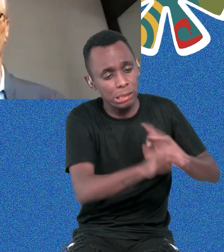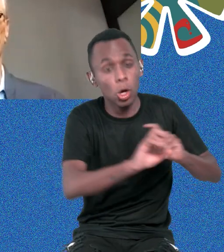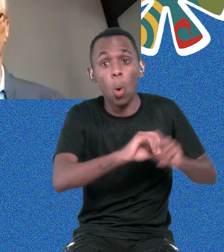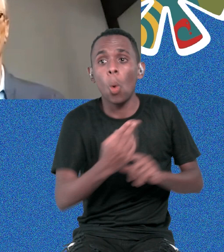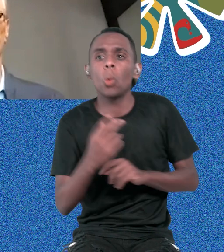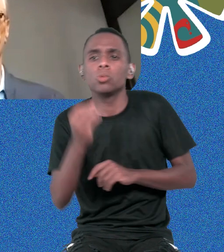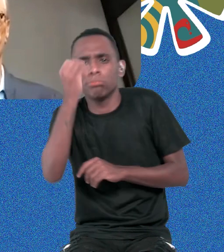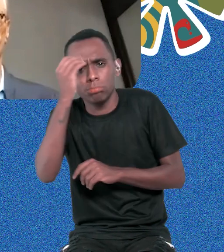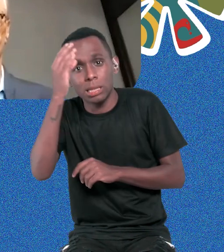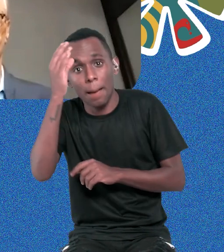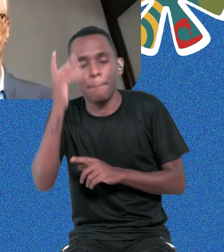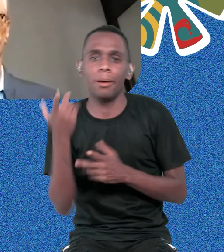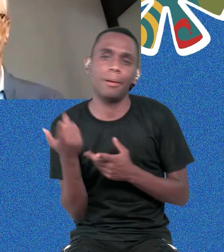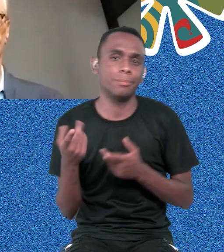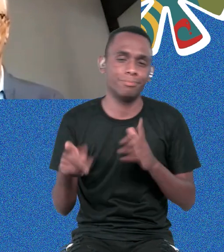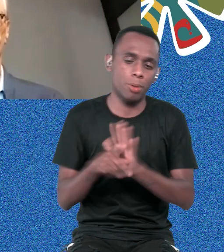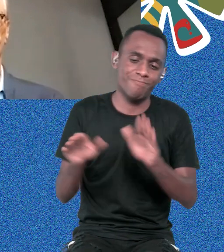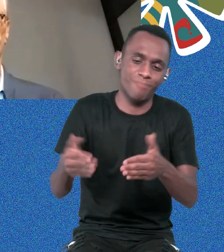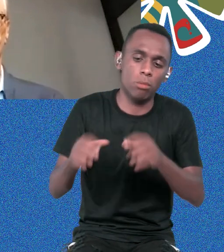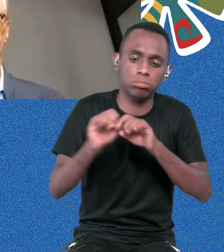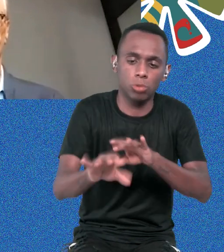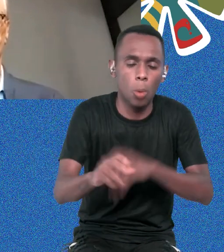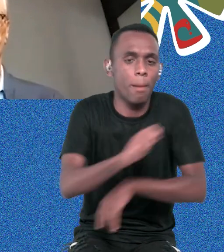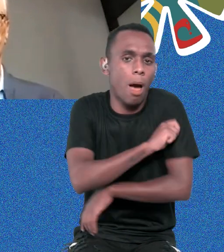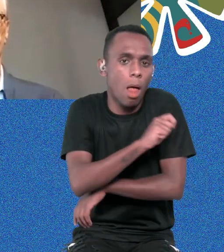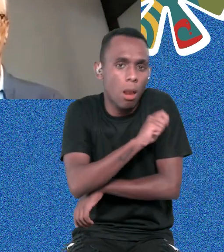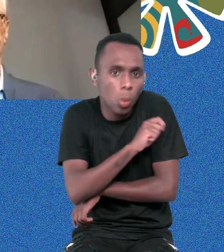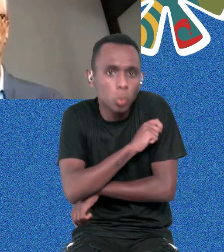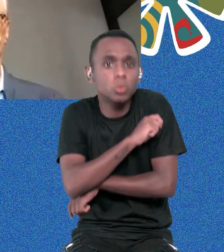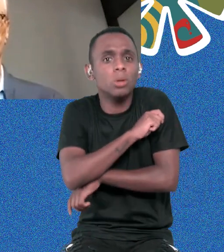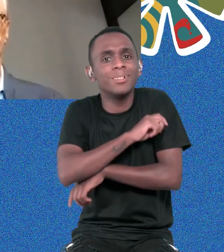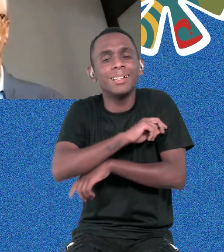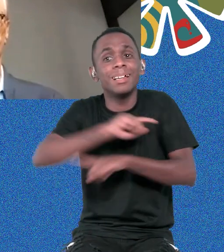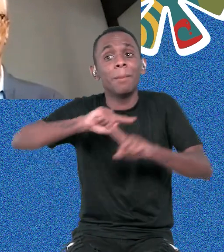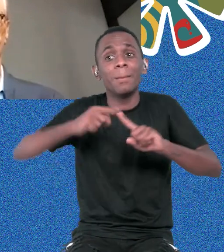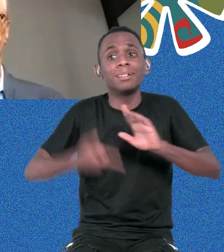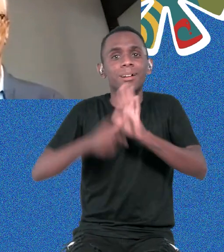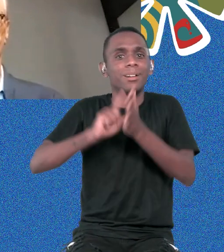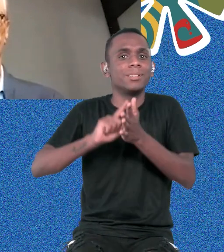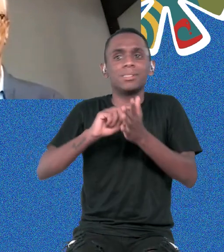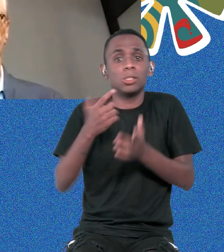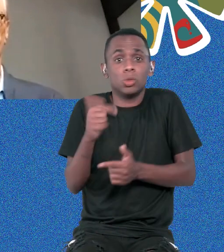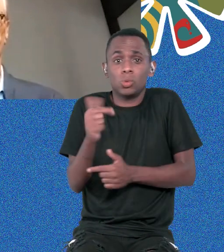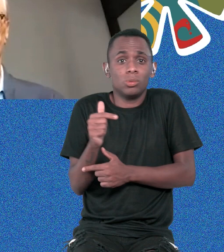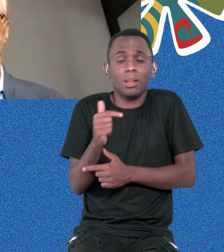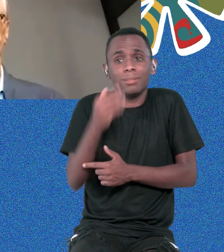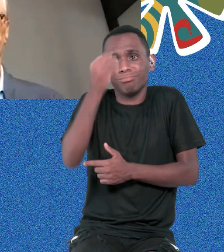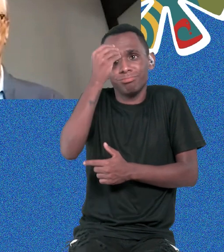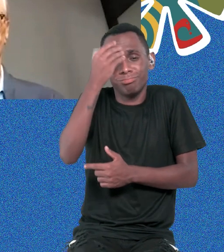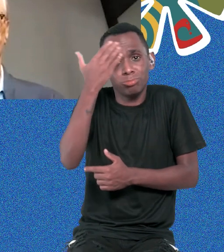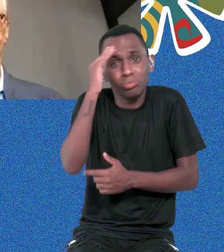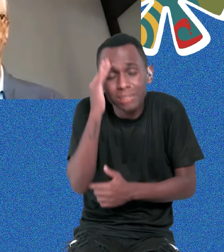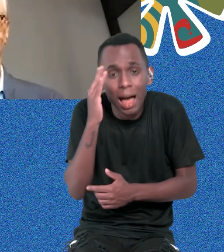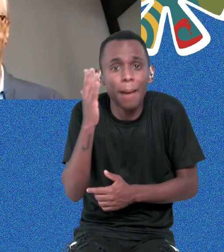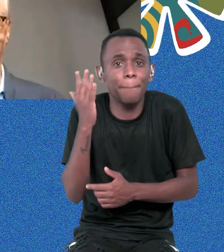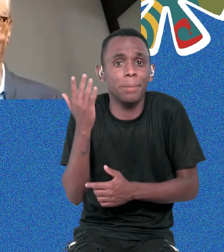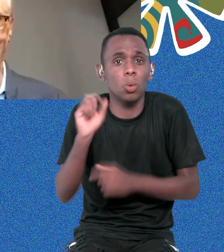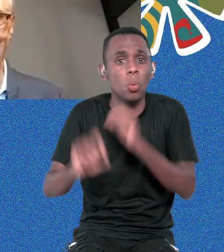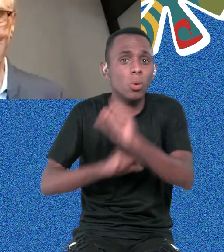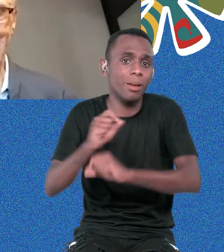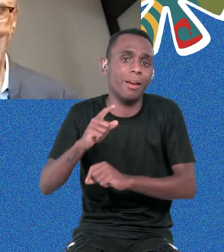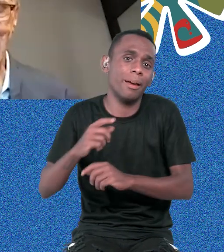saber para alunos, né, que a princípio não sabem o que é patrimônio cultural,